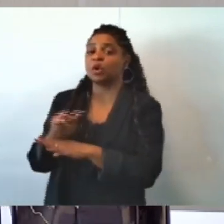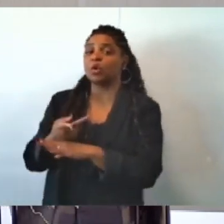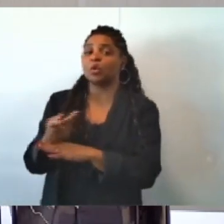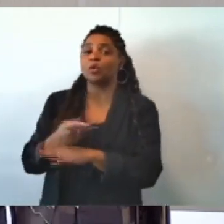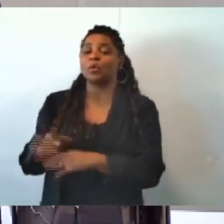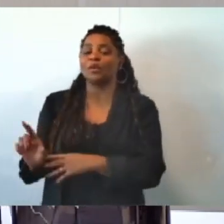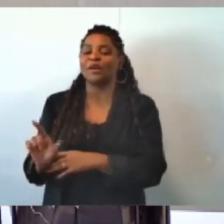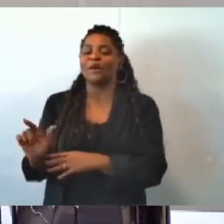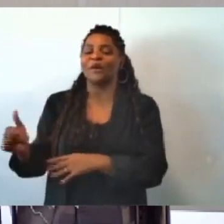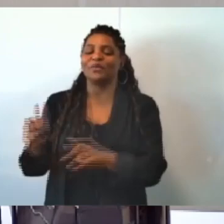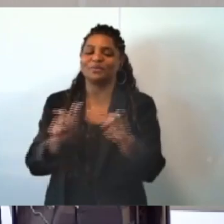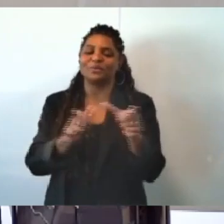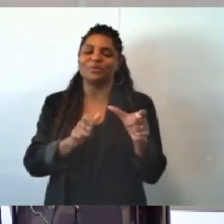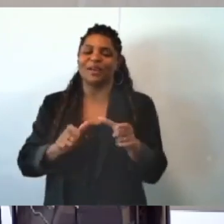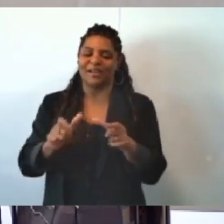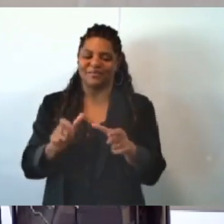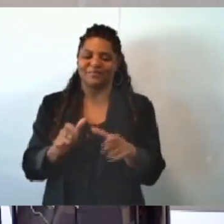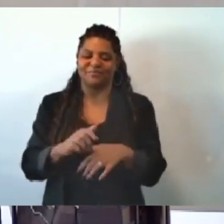problema.